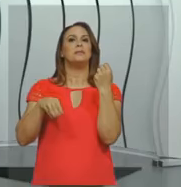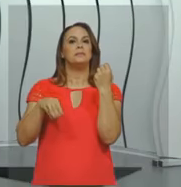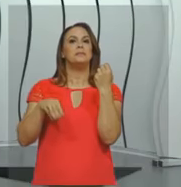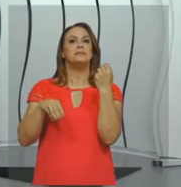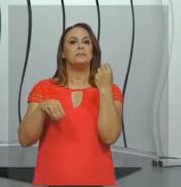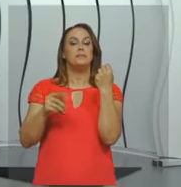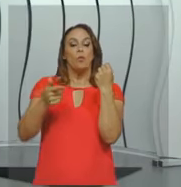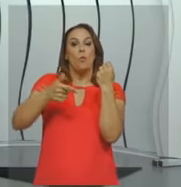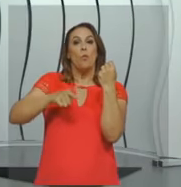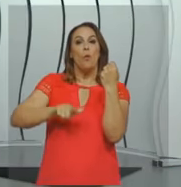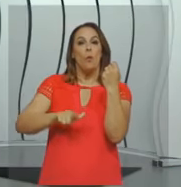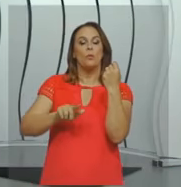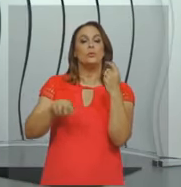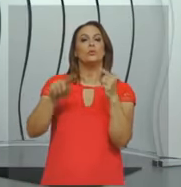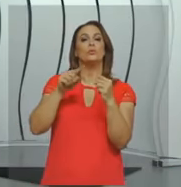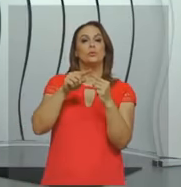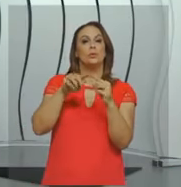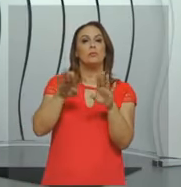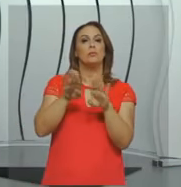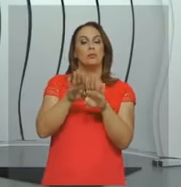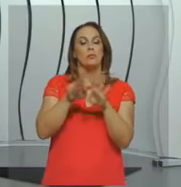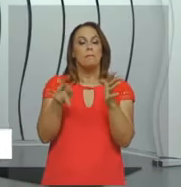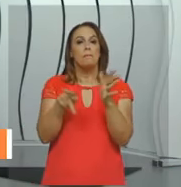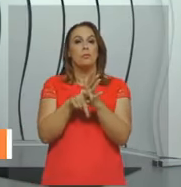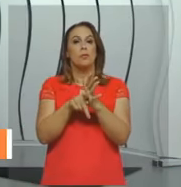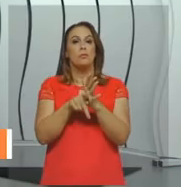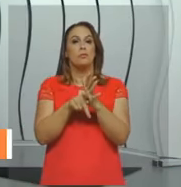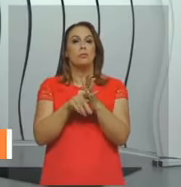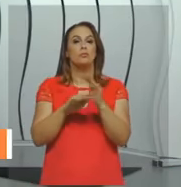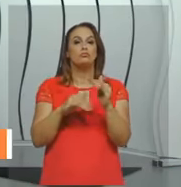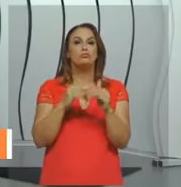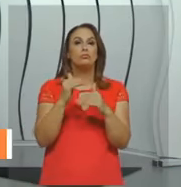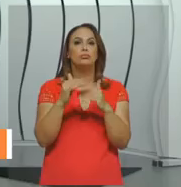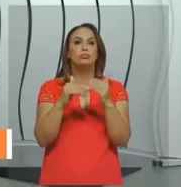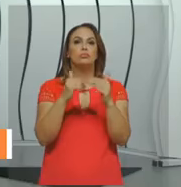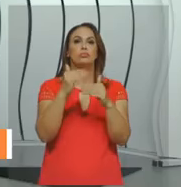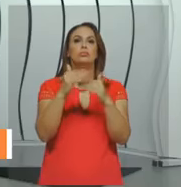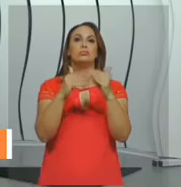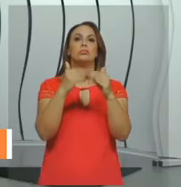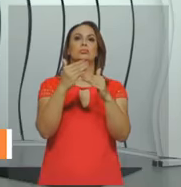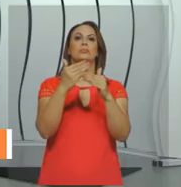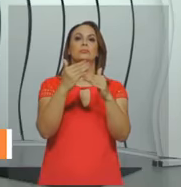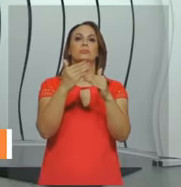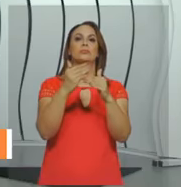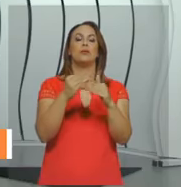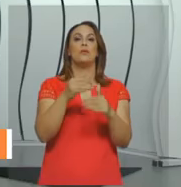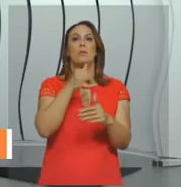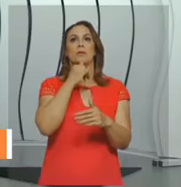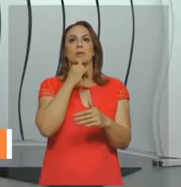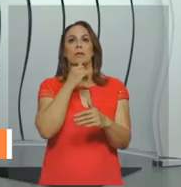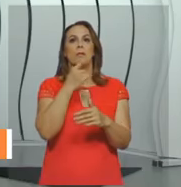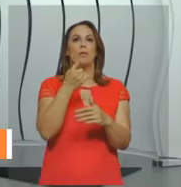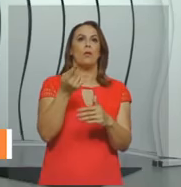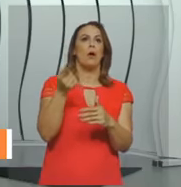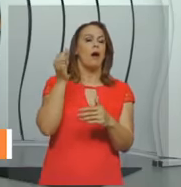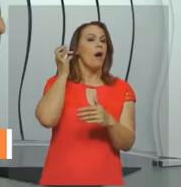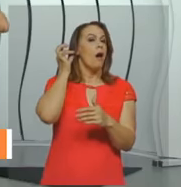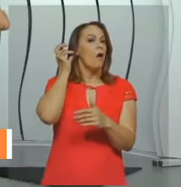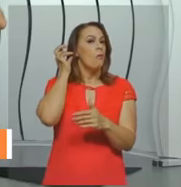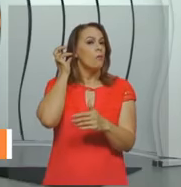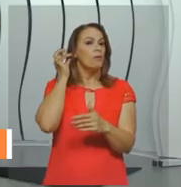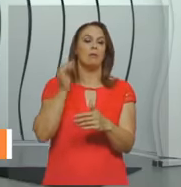molde de cartilagem. Por exemplo, a minha orelha é cartilaginosa, meu nariz também, tá? Então ela serve de molde. Se